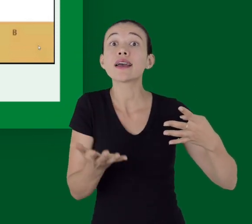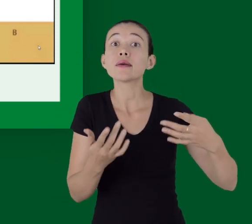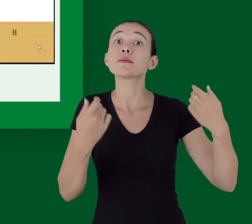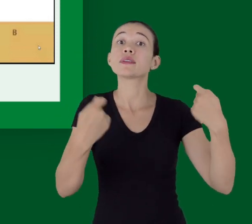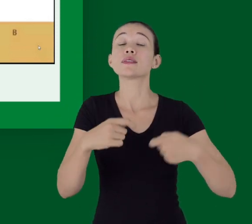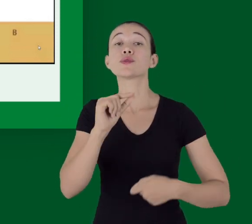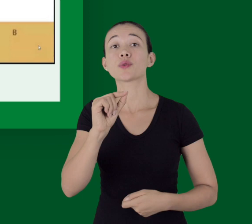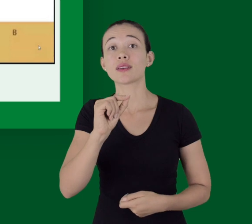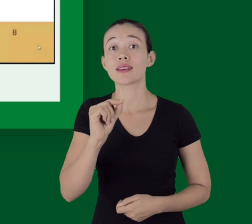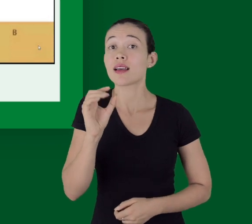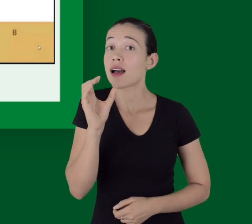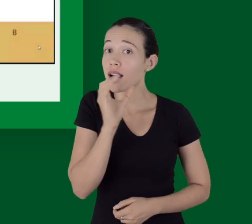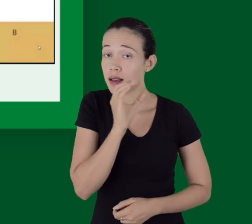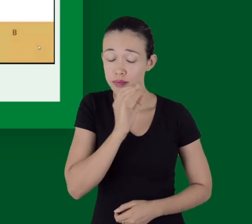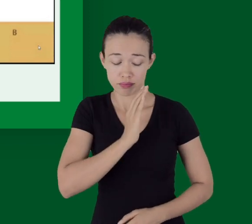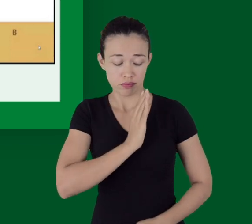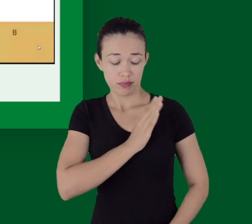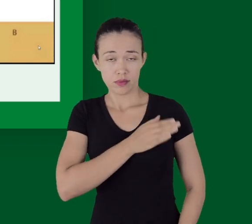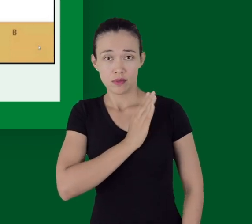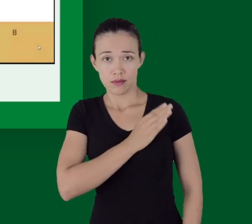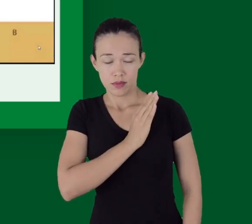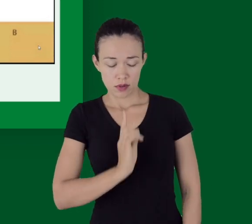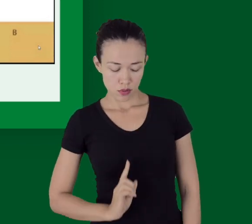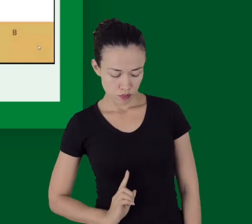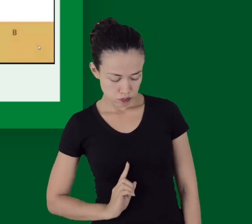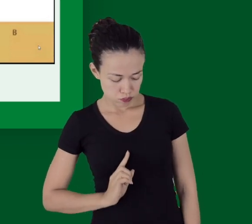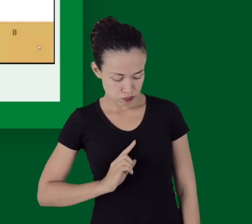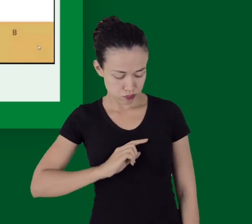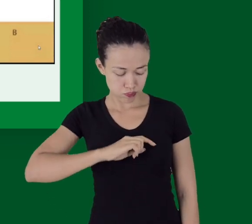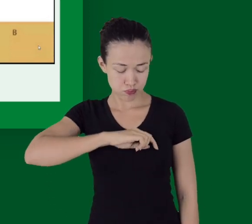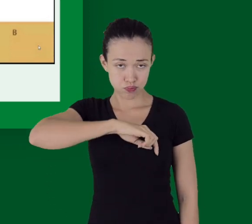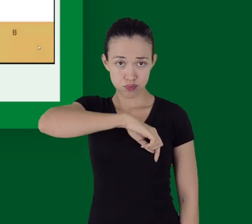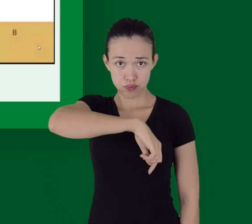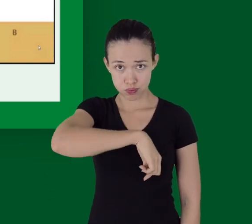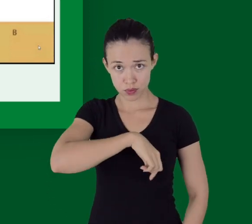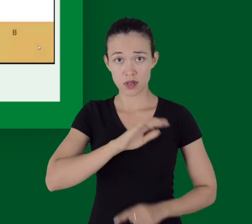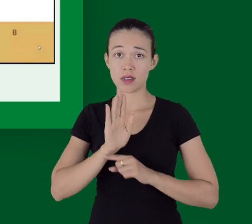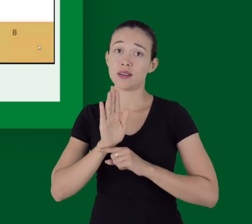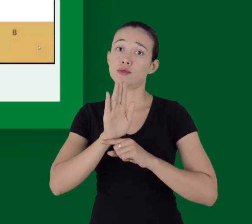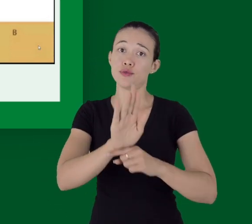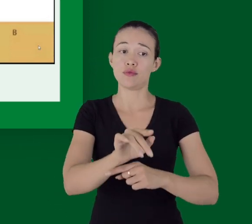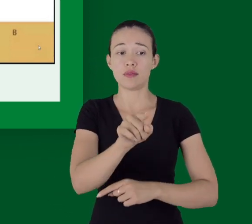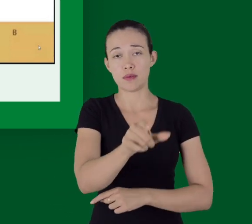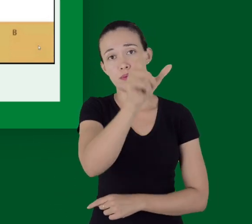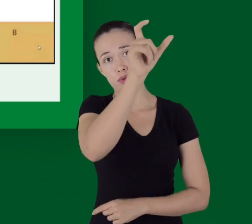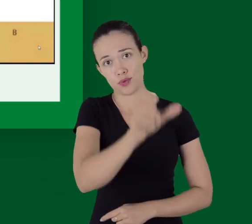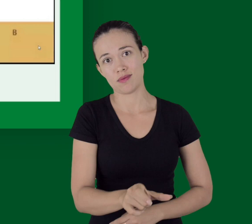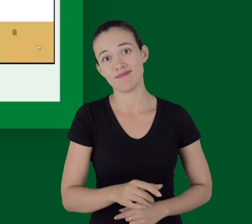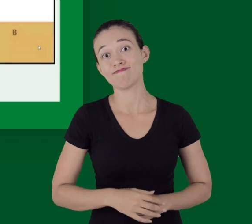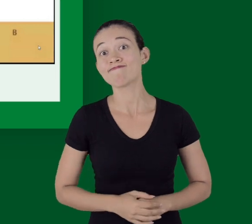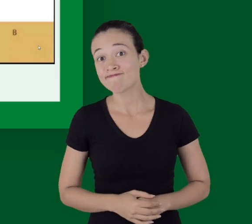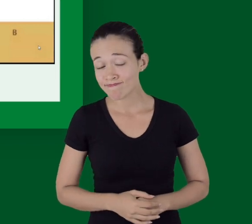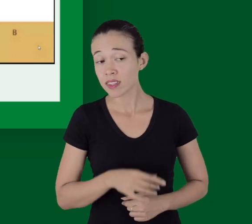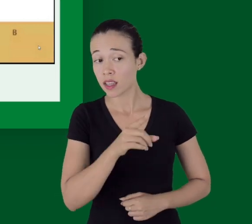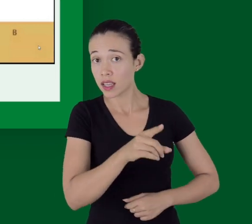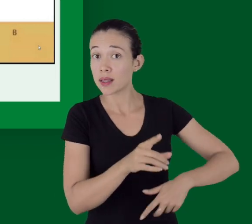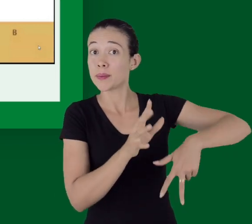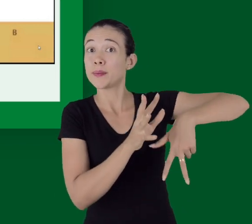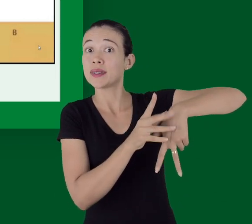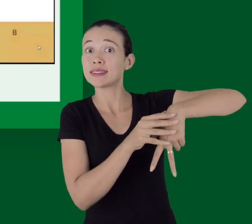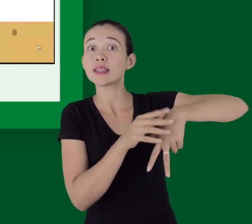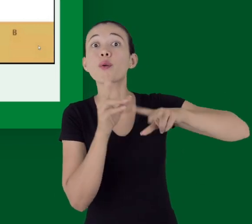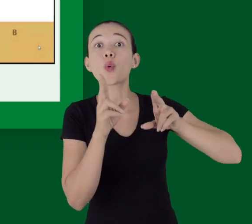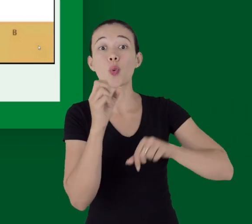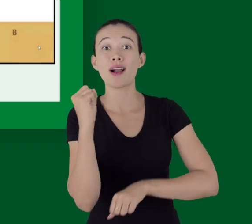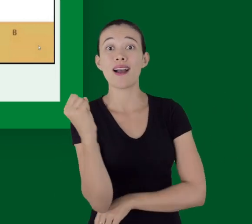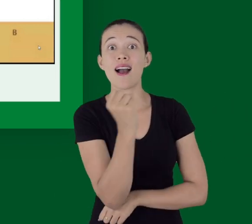ela conseguiu seguir, ou seja, tem que fazer uma angioplastia para resgatar esse paciente que não deu certo. Esse é o paciente grave, é o paciente que